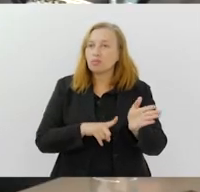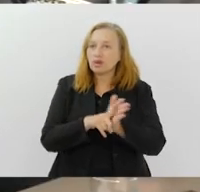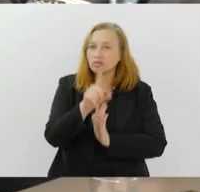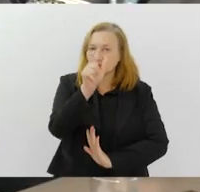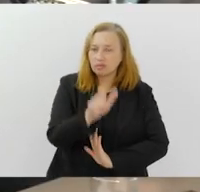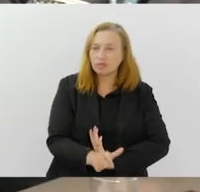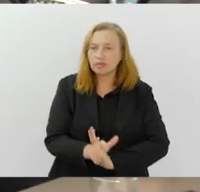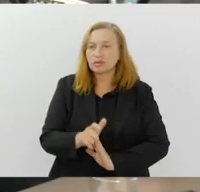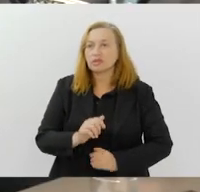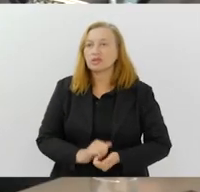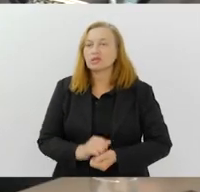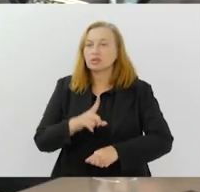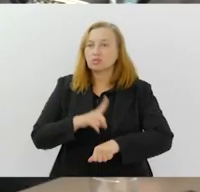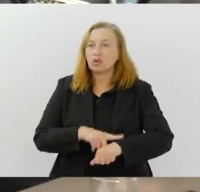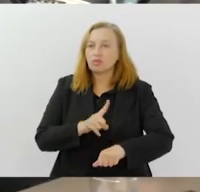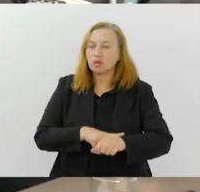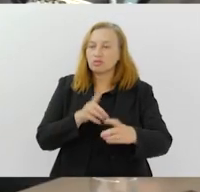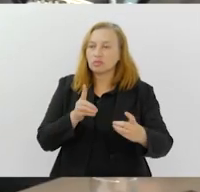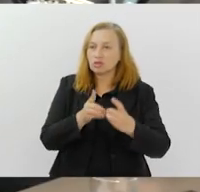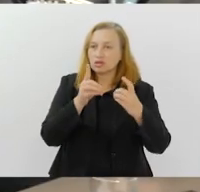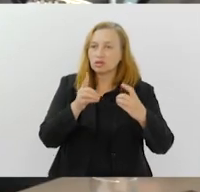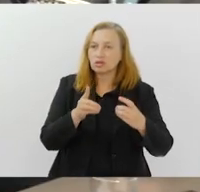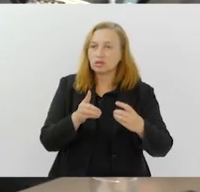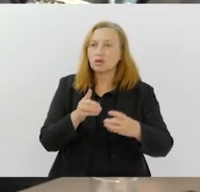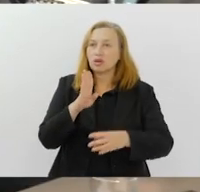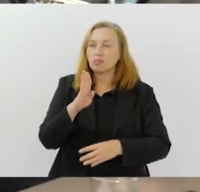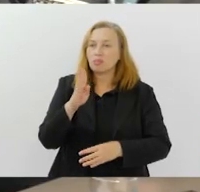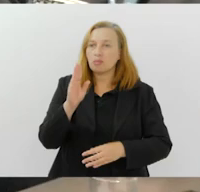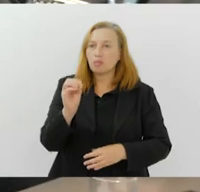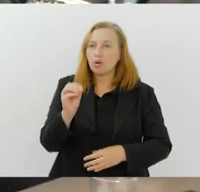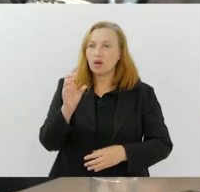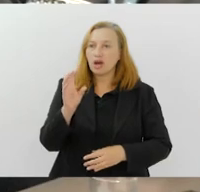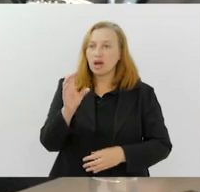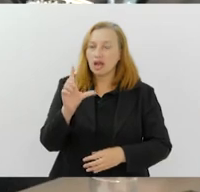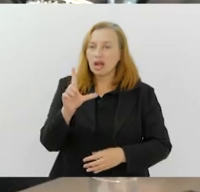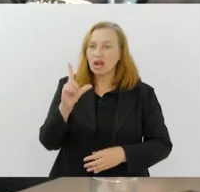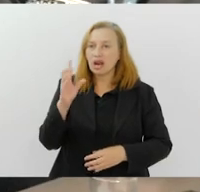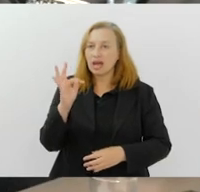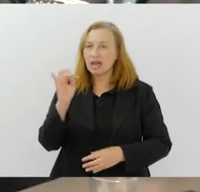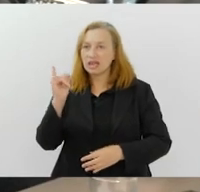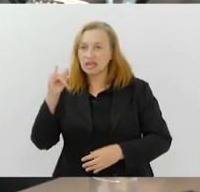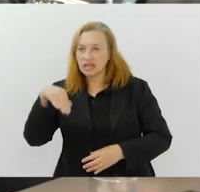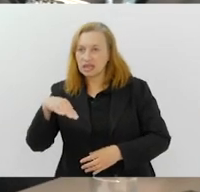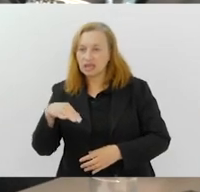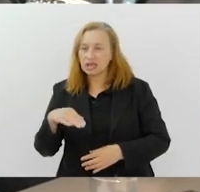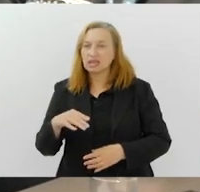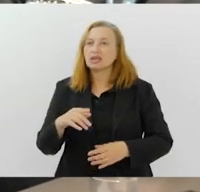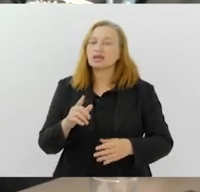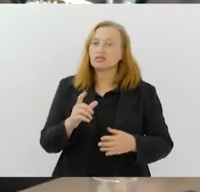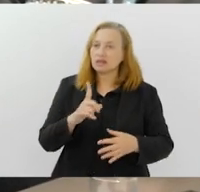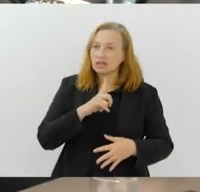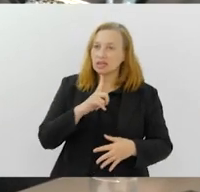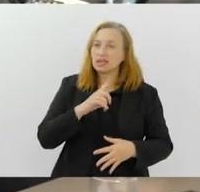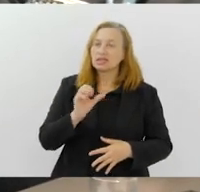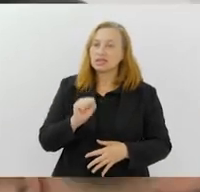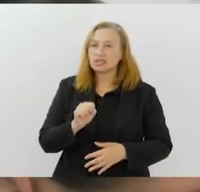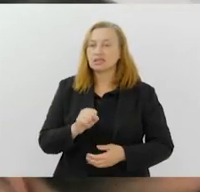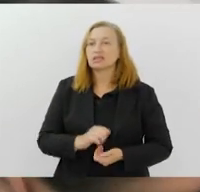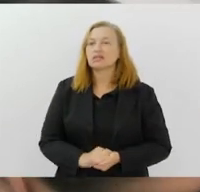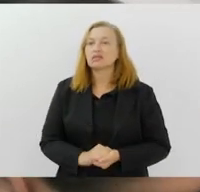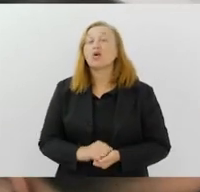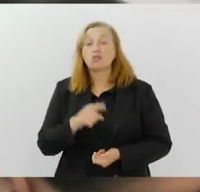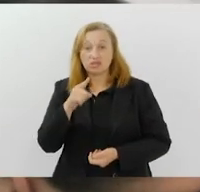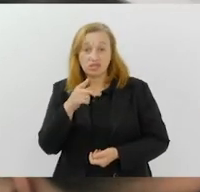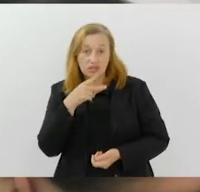pessoa na hora da abordagem ali num boletim de ocorrência que esse campo seja preenchido então que aí a gente vai ter ess você tá dizendo você tá me